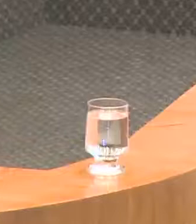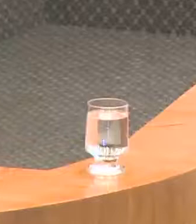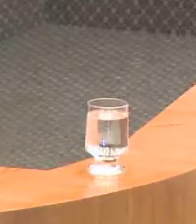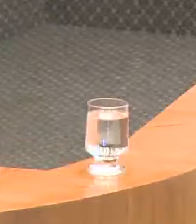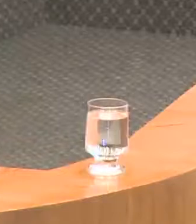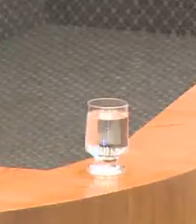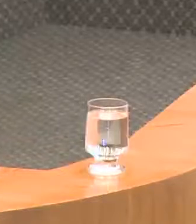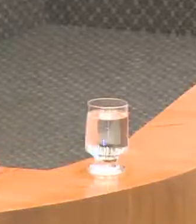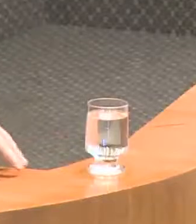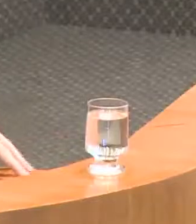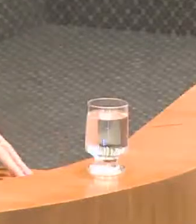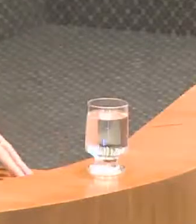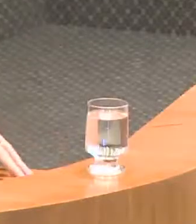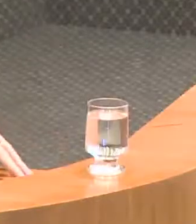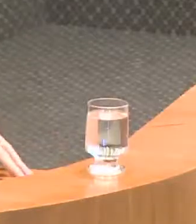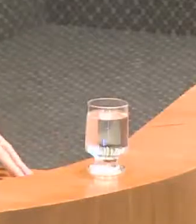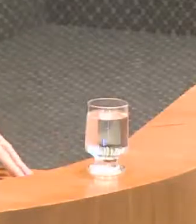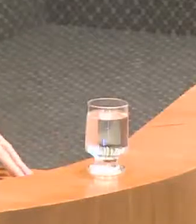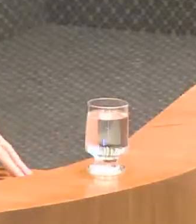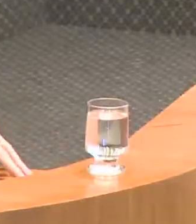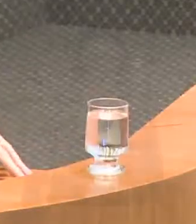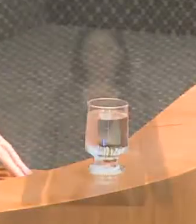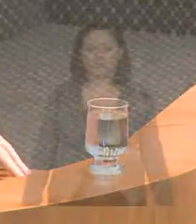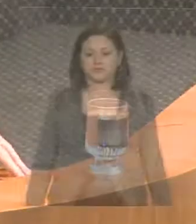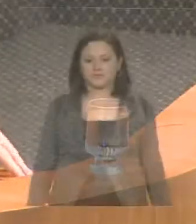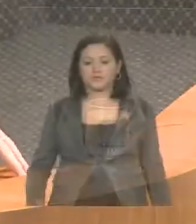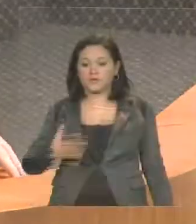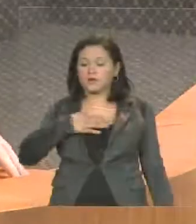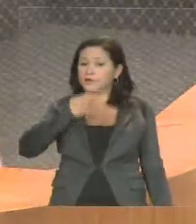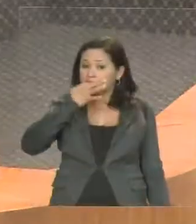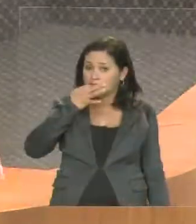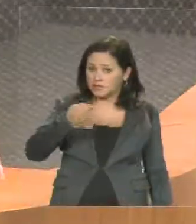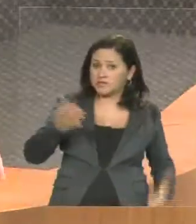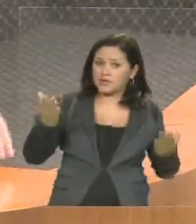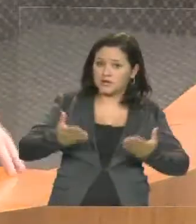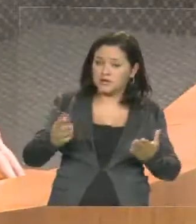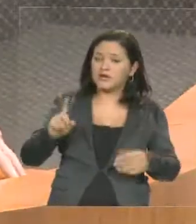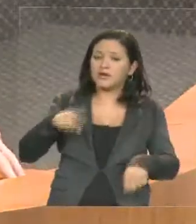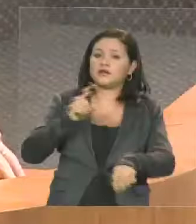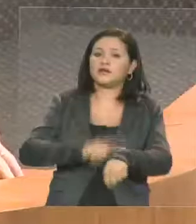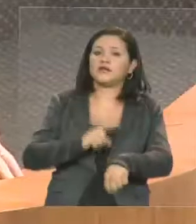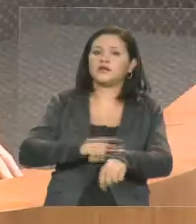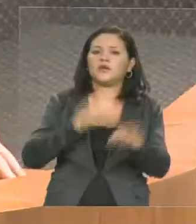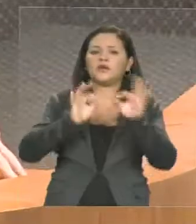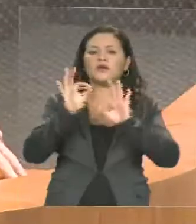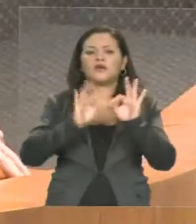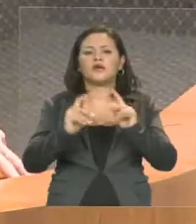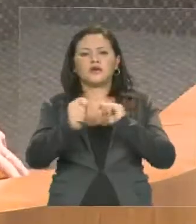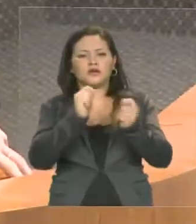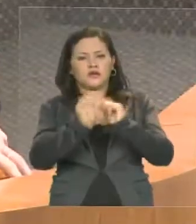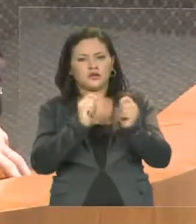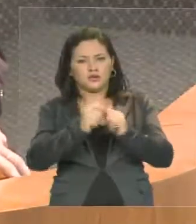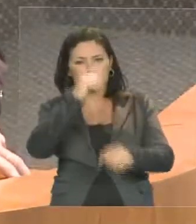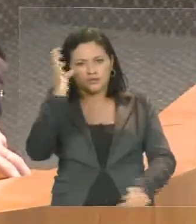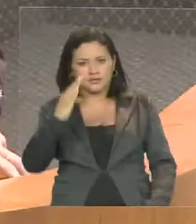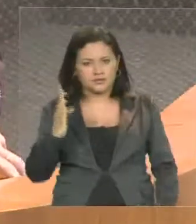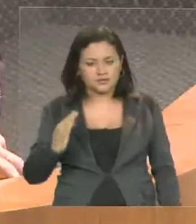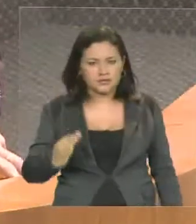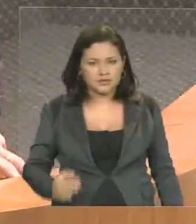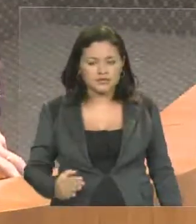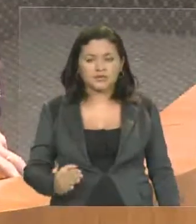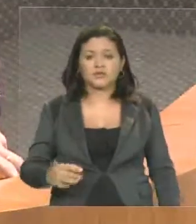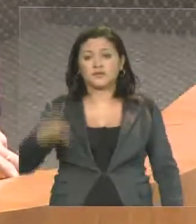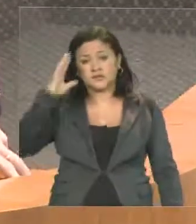realmente a economia do país nos trilhos, e nesse debate de reformas tão fundamentais e importantes para o país, que seja feito, inclusive, no período